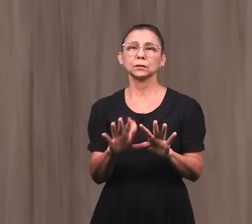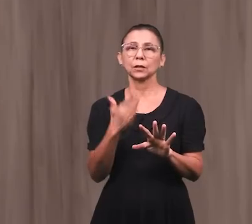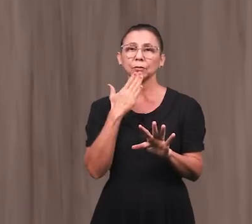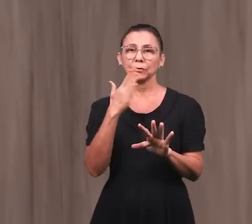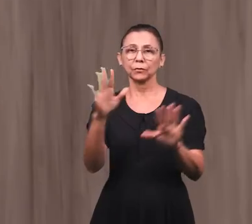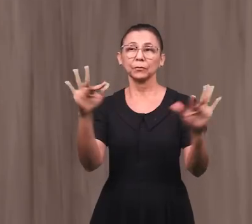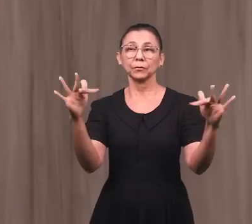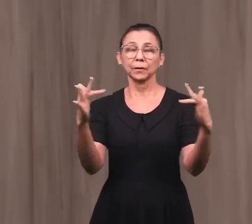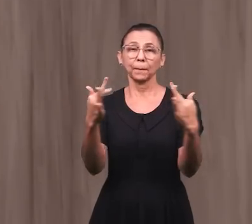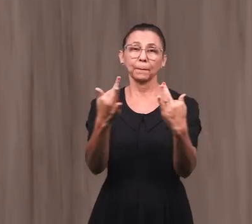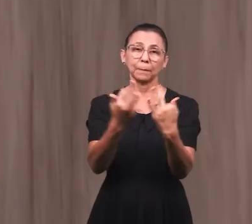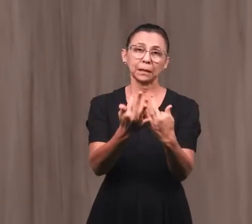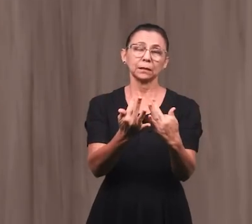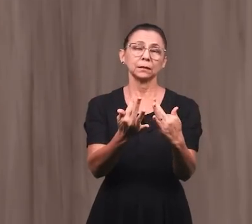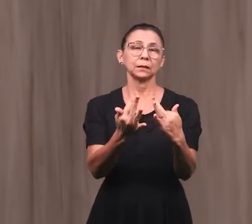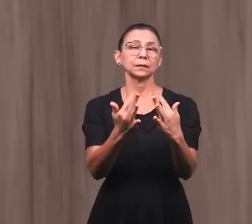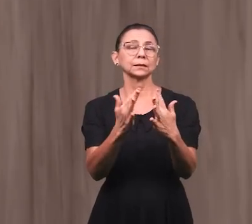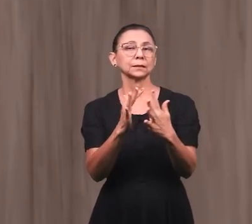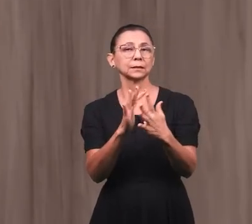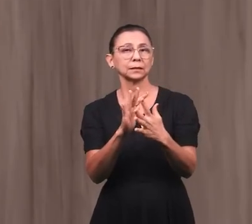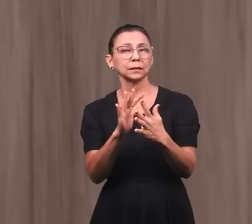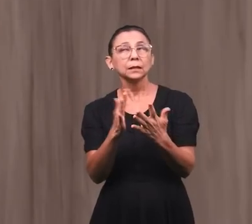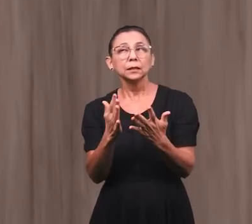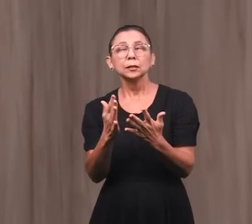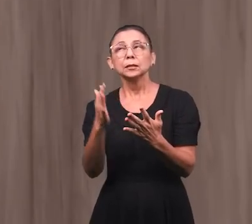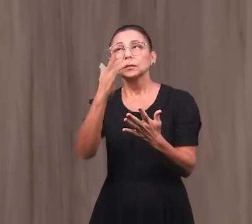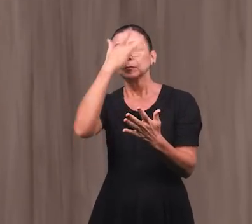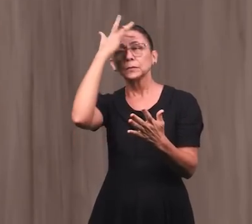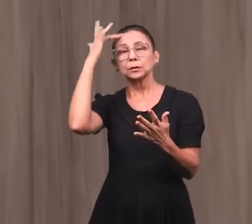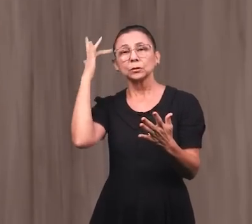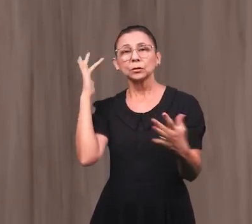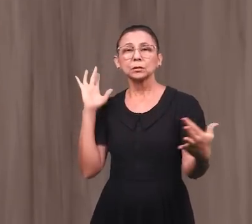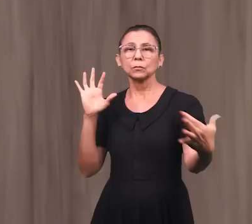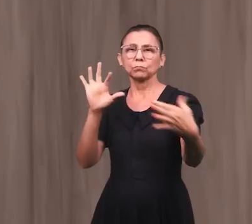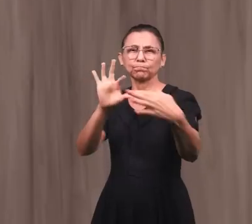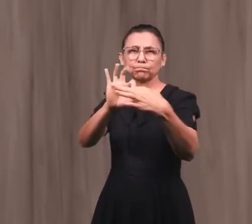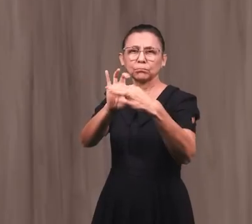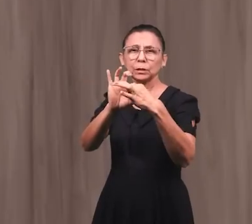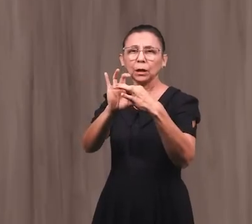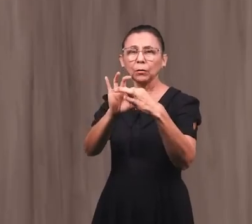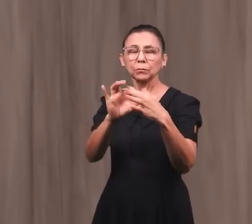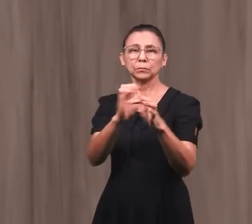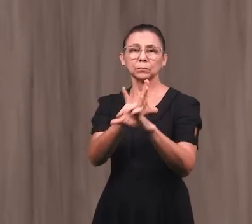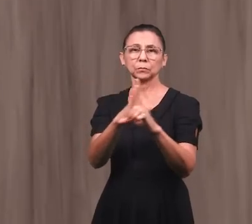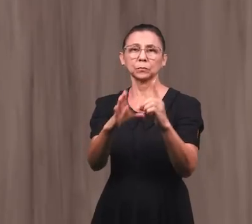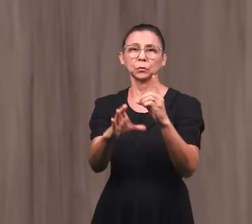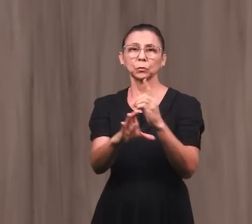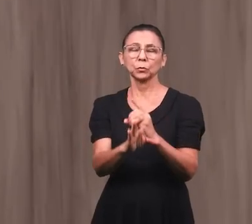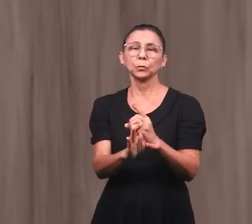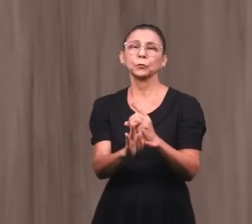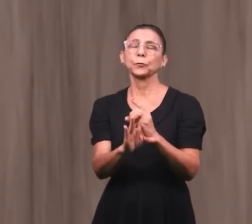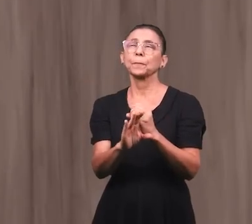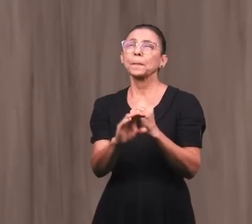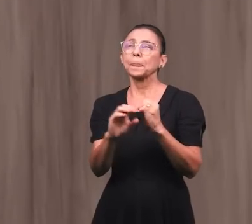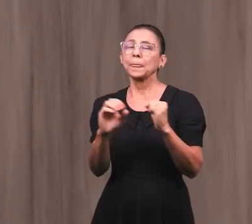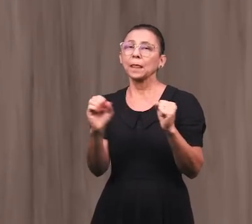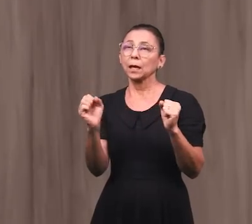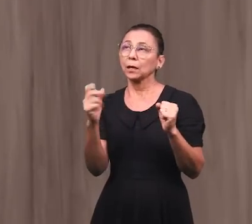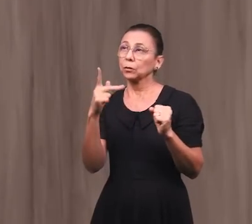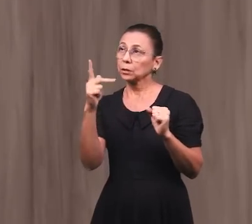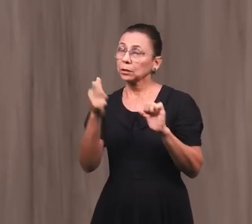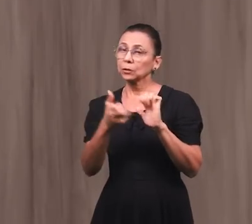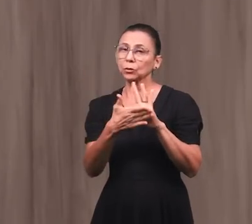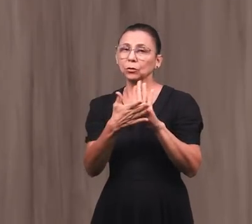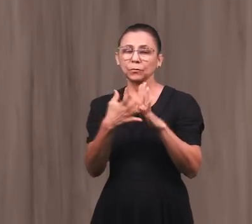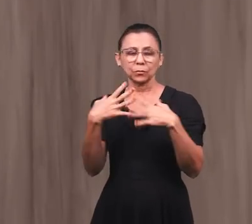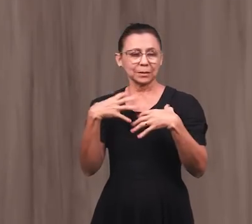a todas as famílias, todos os lares, Senhor, que estão conosco na comunhão deste culto. O Teu louvor já